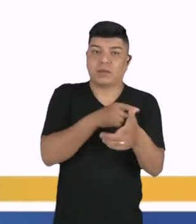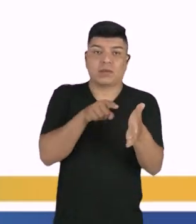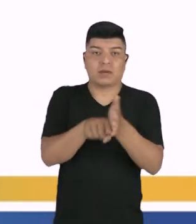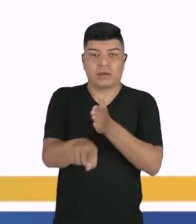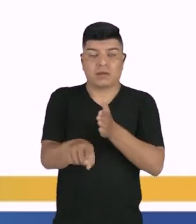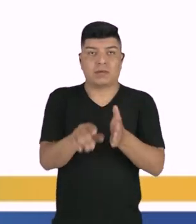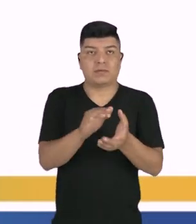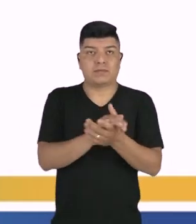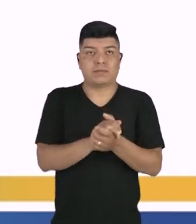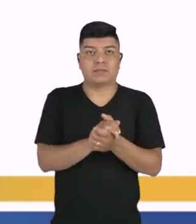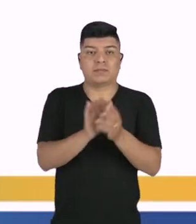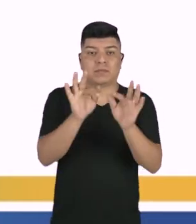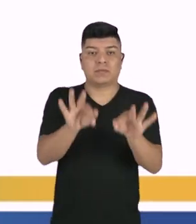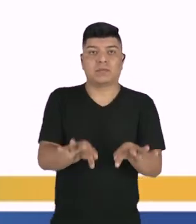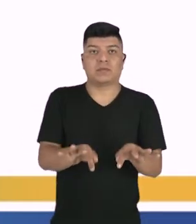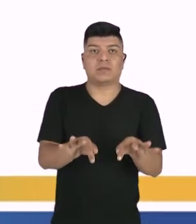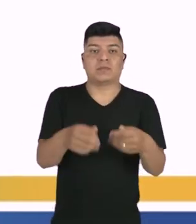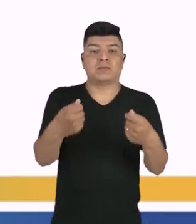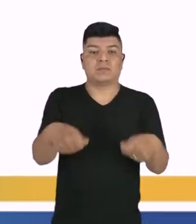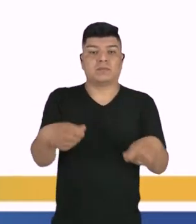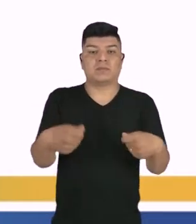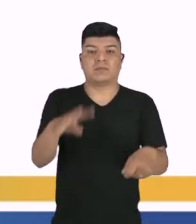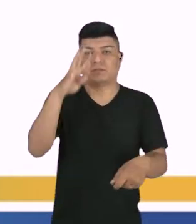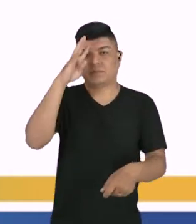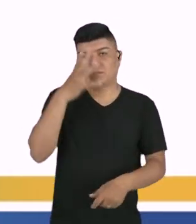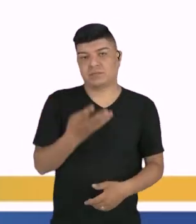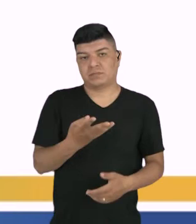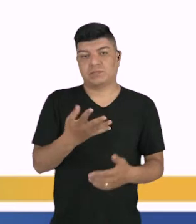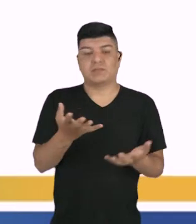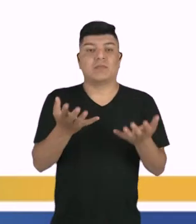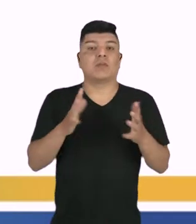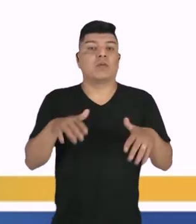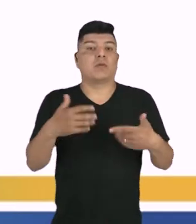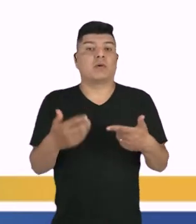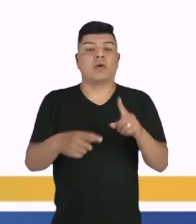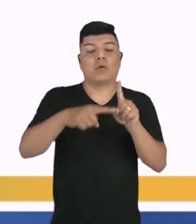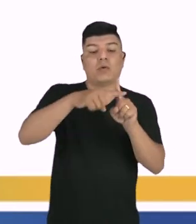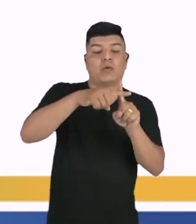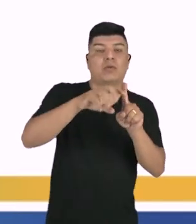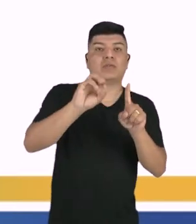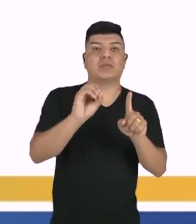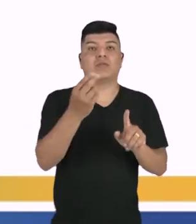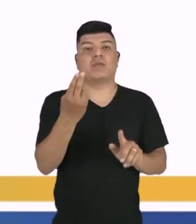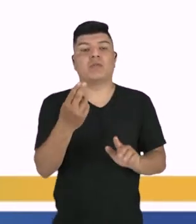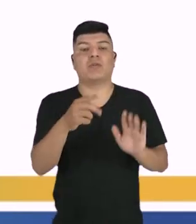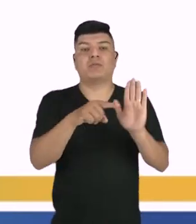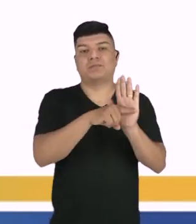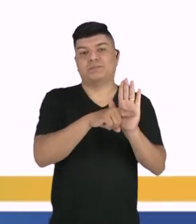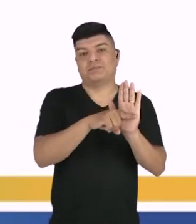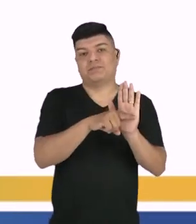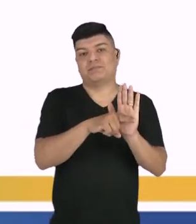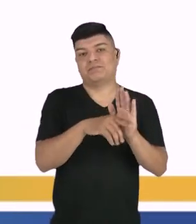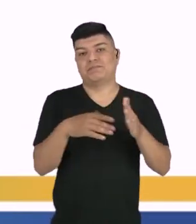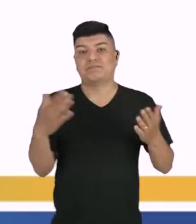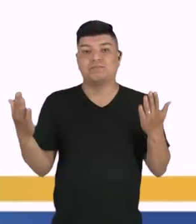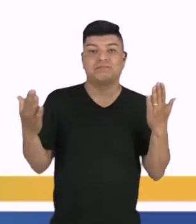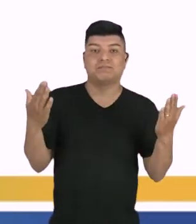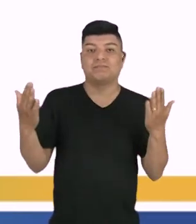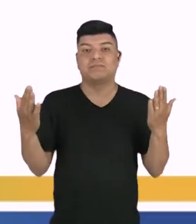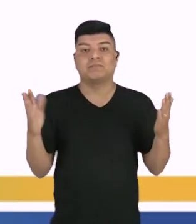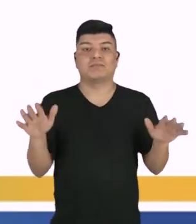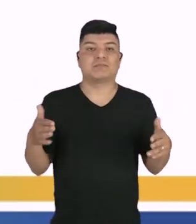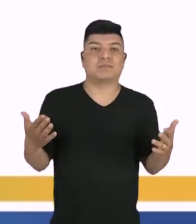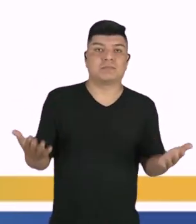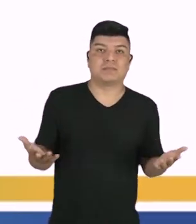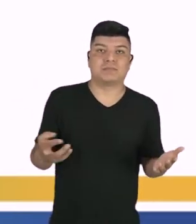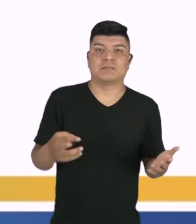questão, aí no final, ó, nós precisamos decidir. Nós queremos o positivo ou o negativo? Né? O